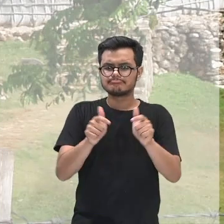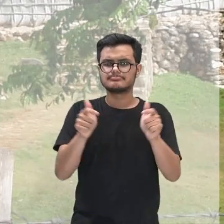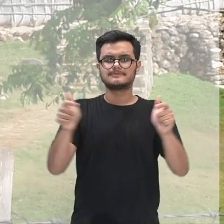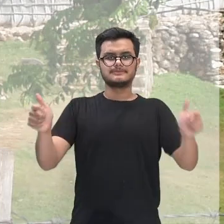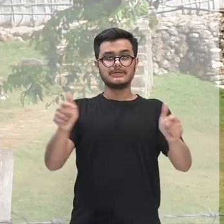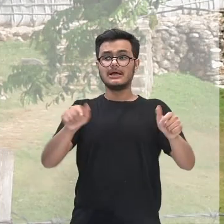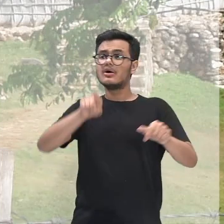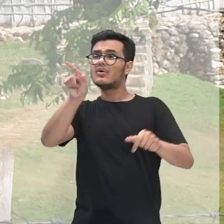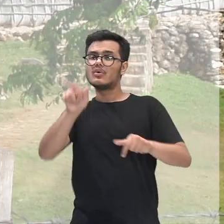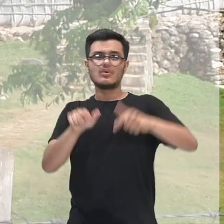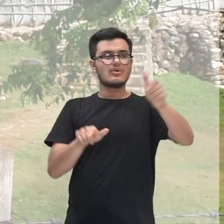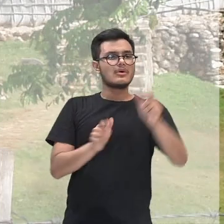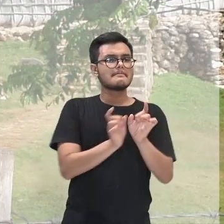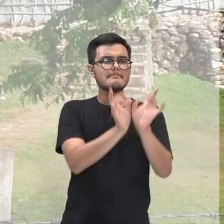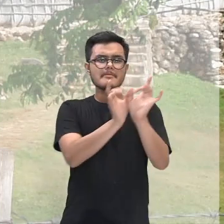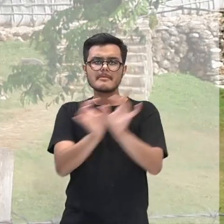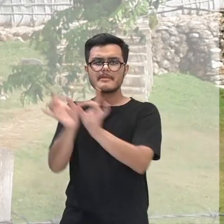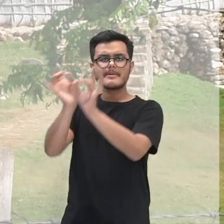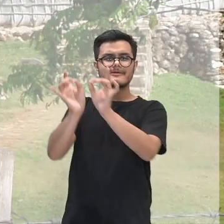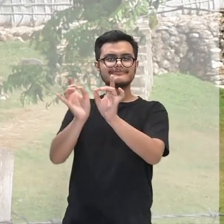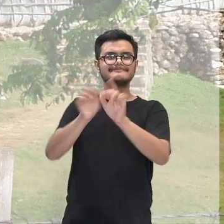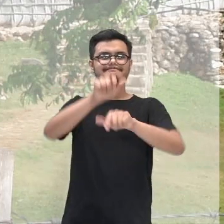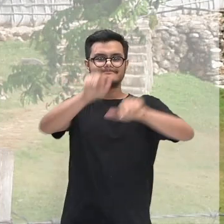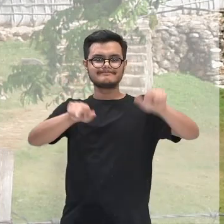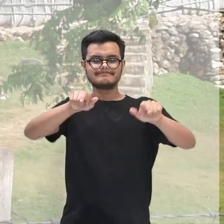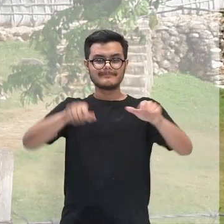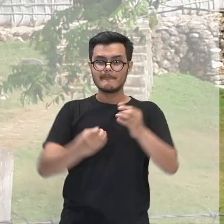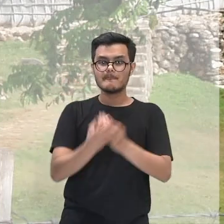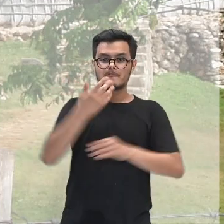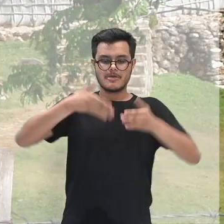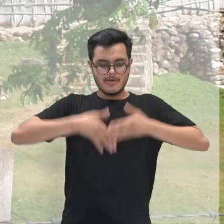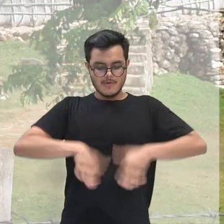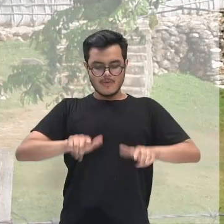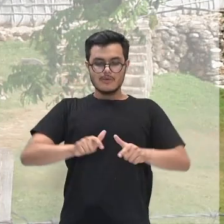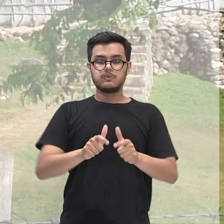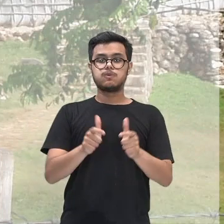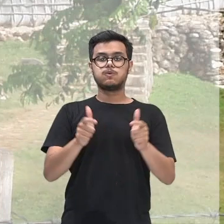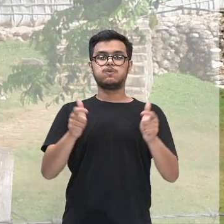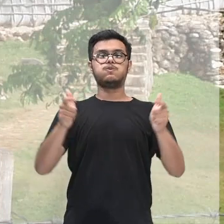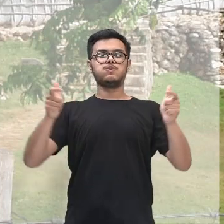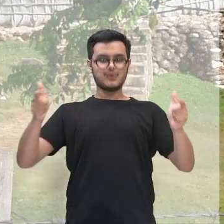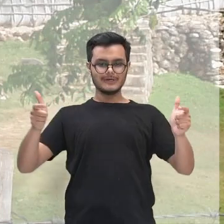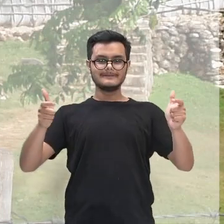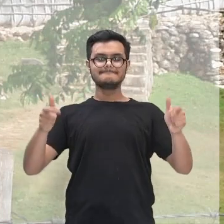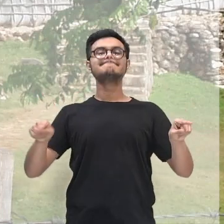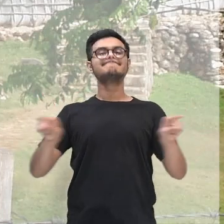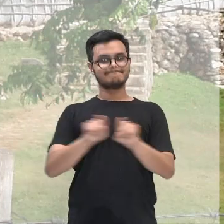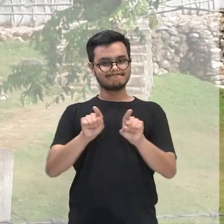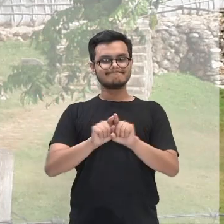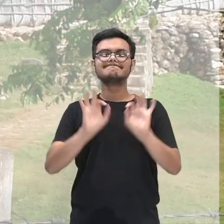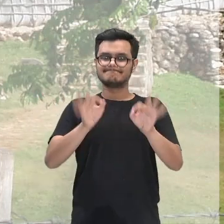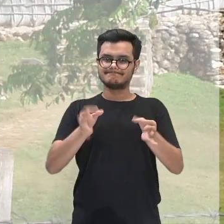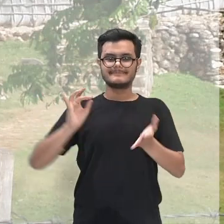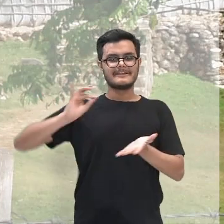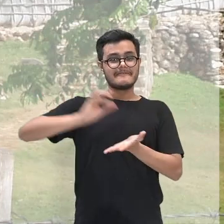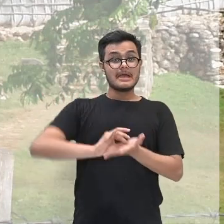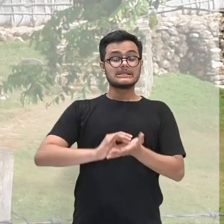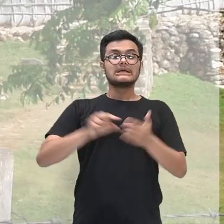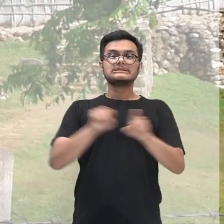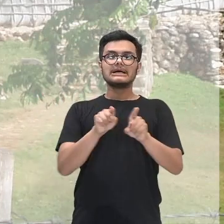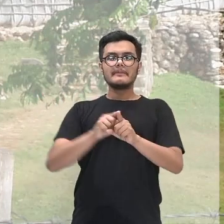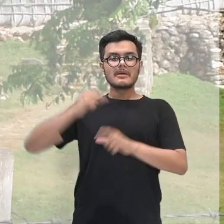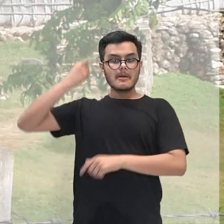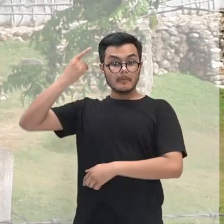populações indígenas crescessem, o que levou a população a um desenvolvimento de estrutura de uma estrutura política